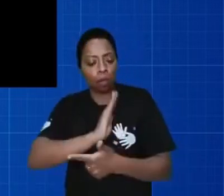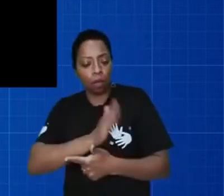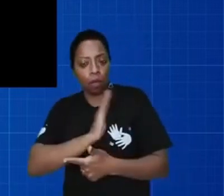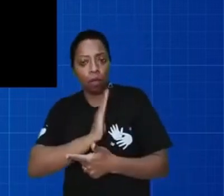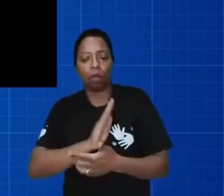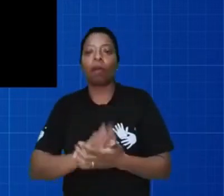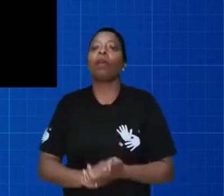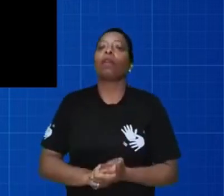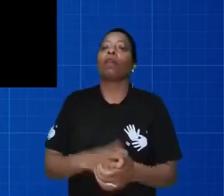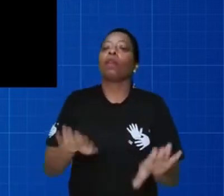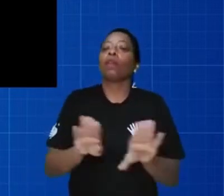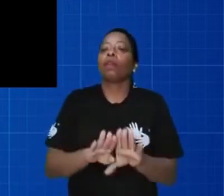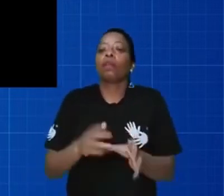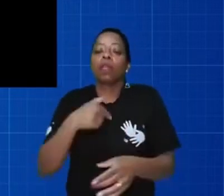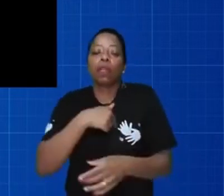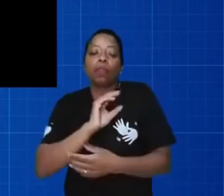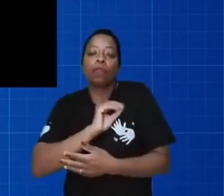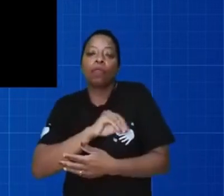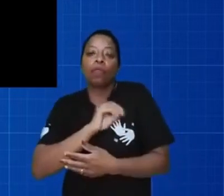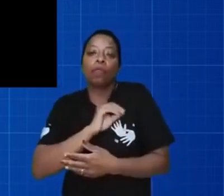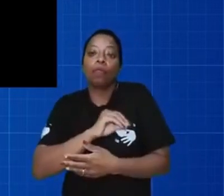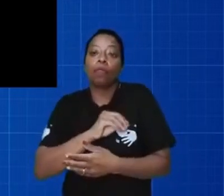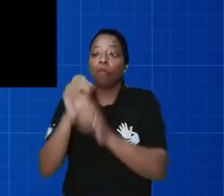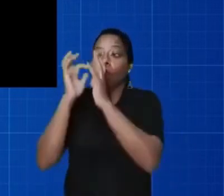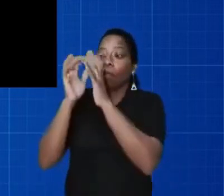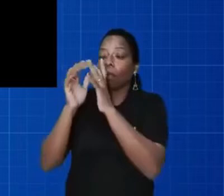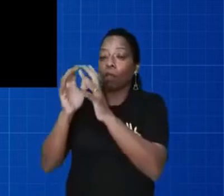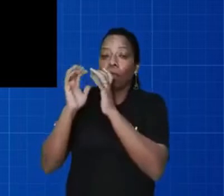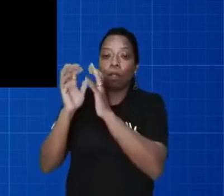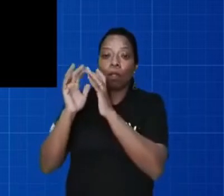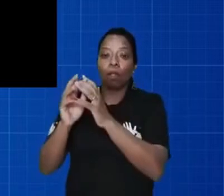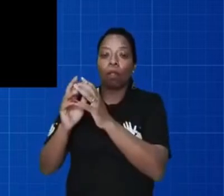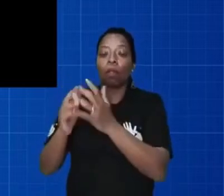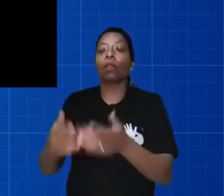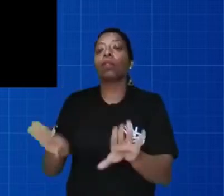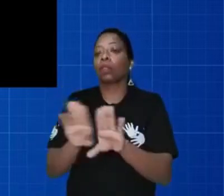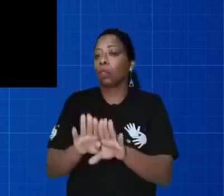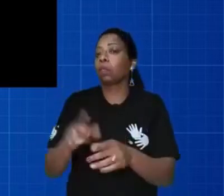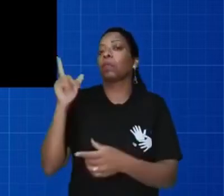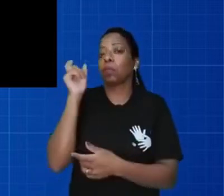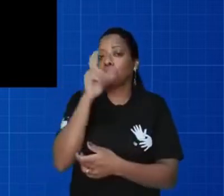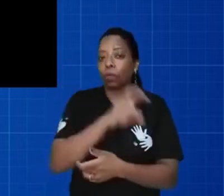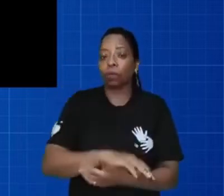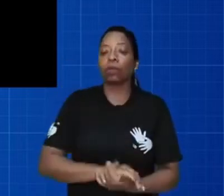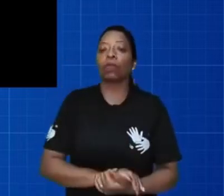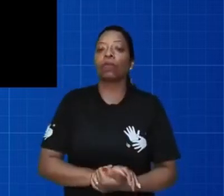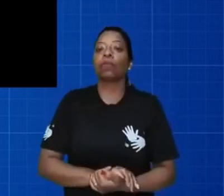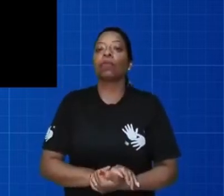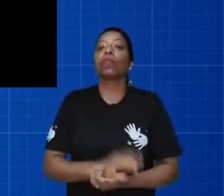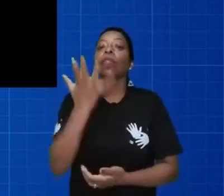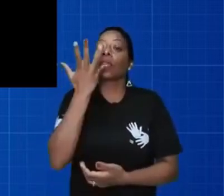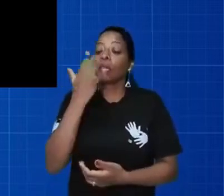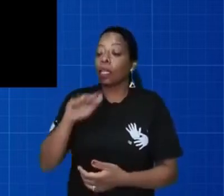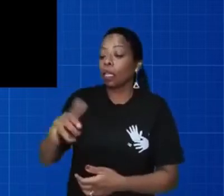paralisia. A imunização. Crianças menores de 4 anos tomam e adultos precisam reforçar uma dose a cada 10